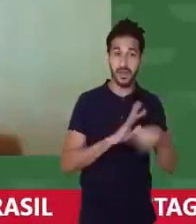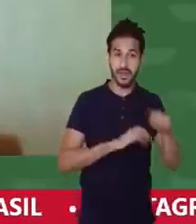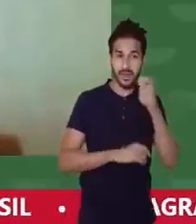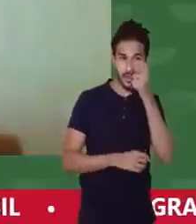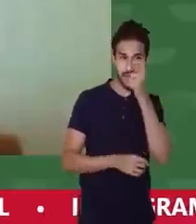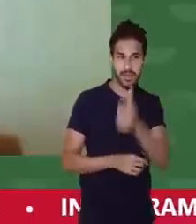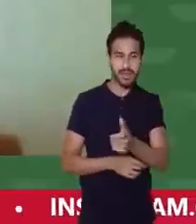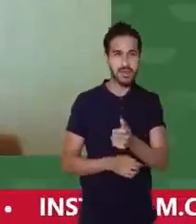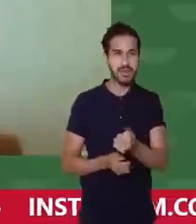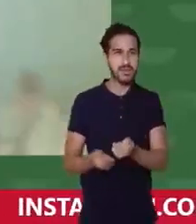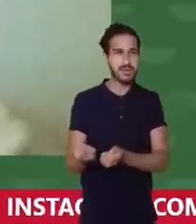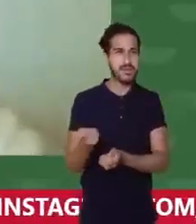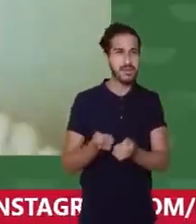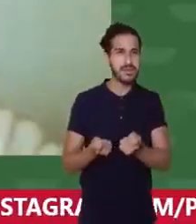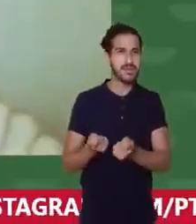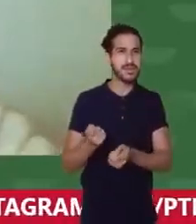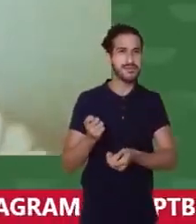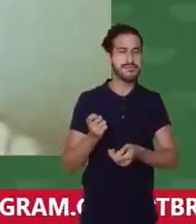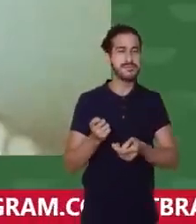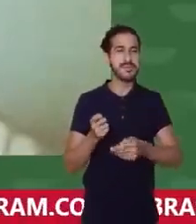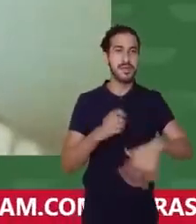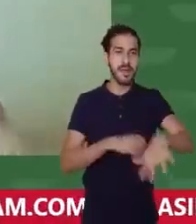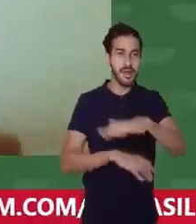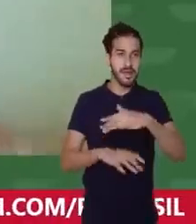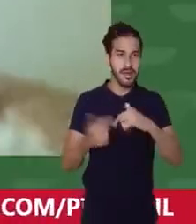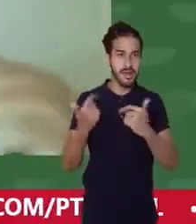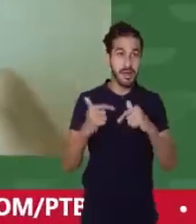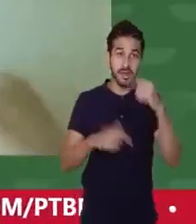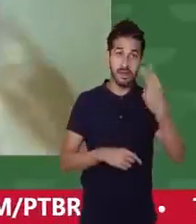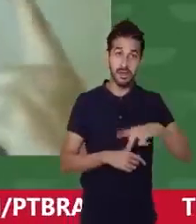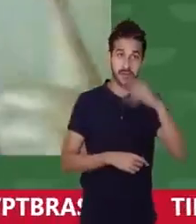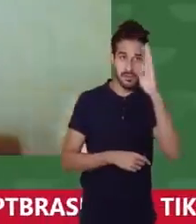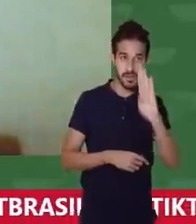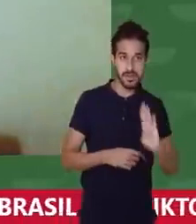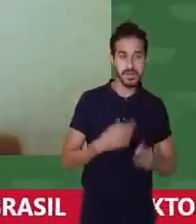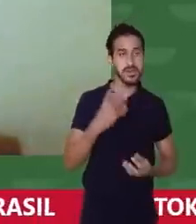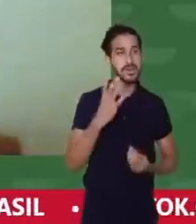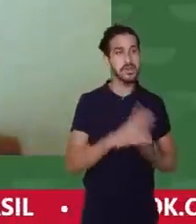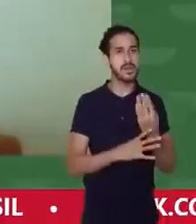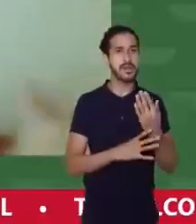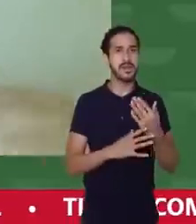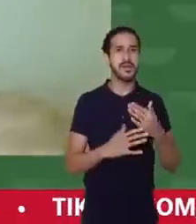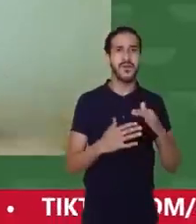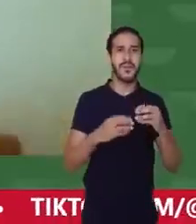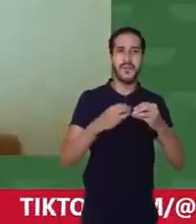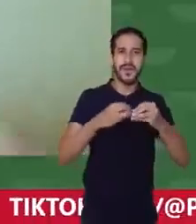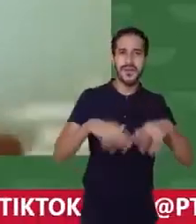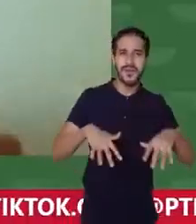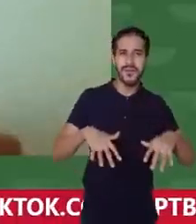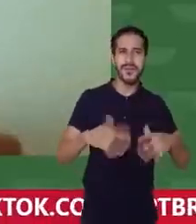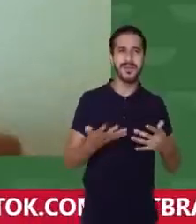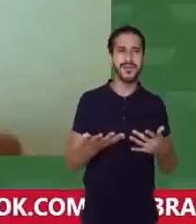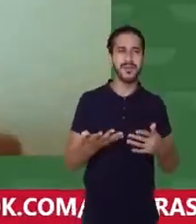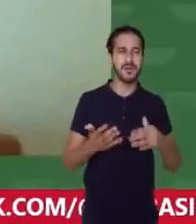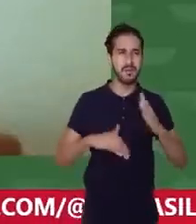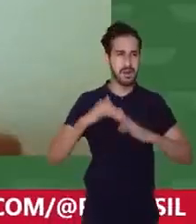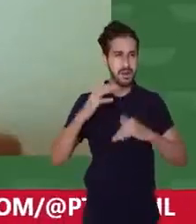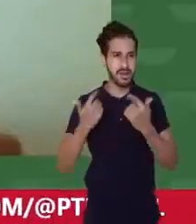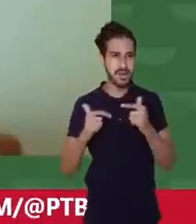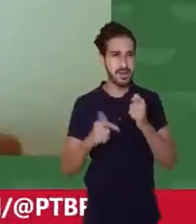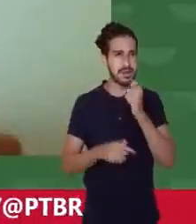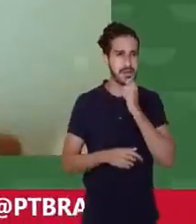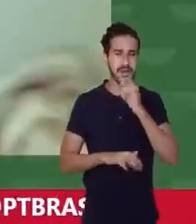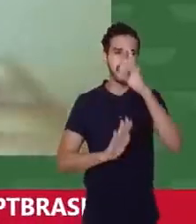na desregulamentação do mercado de trabalho no Brasil, criando o precariado, ou seja, o trabalhador